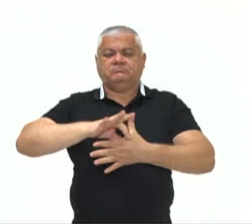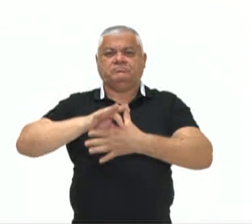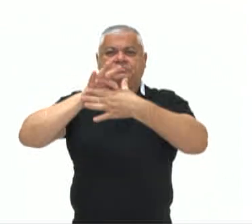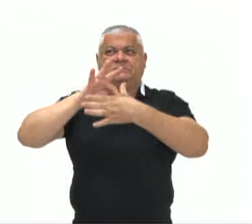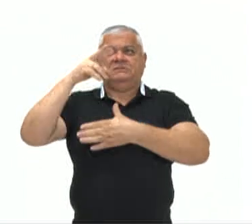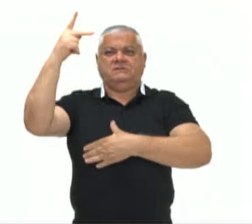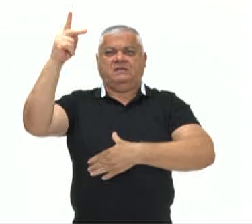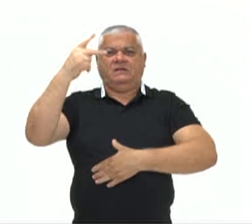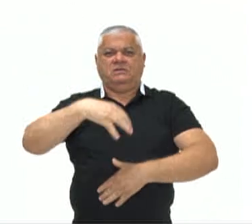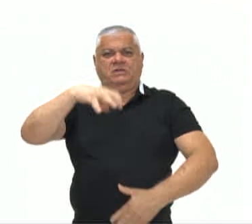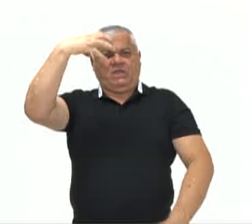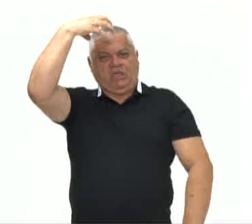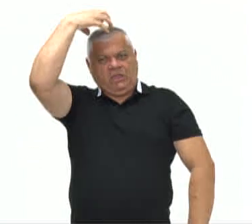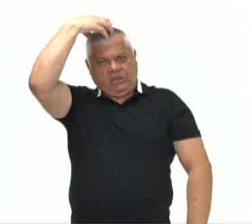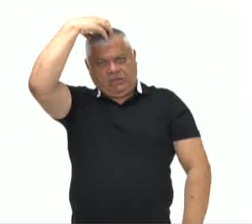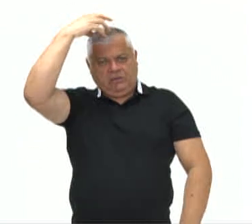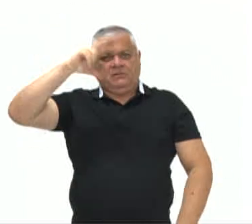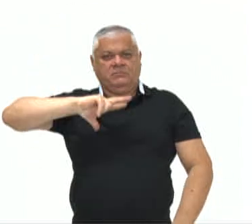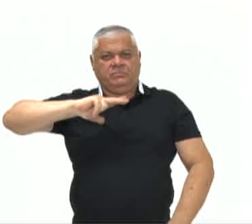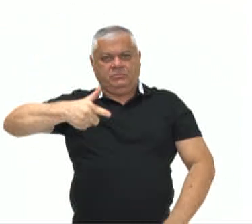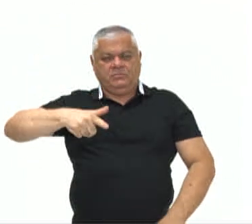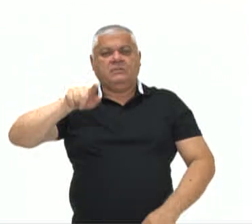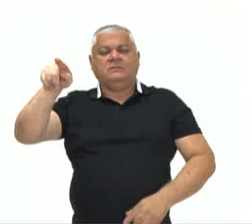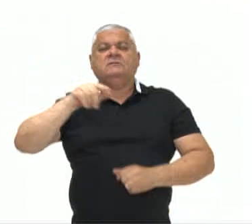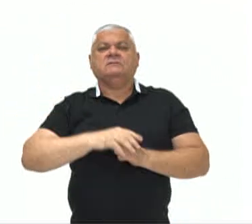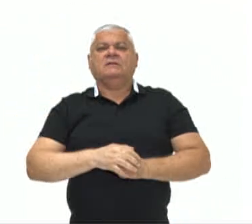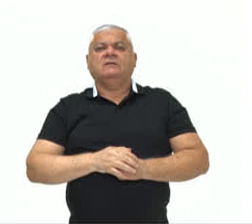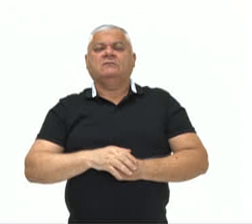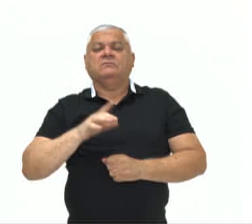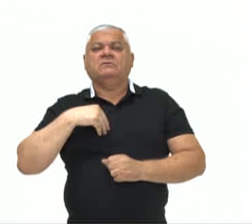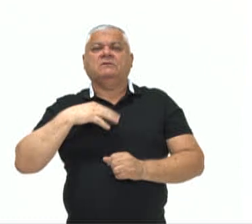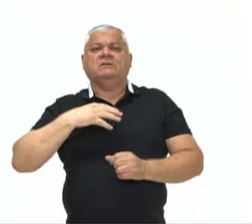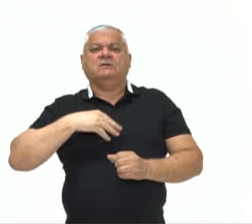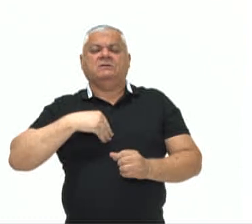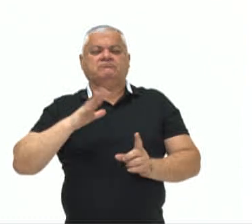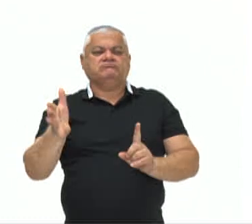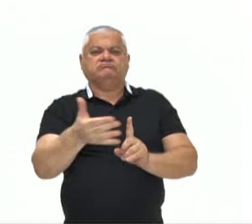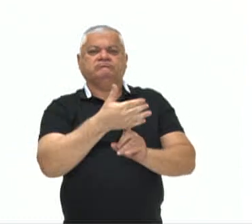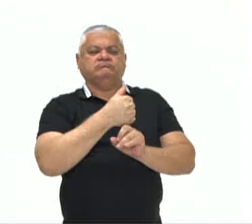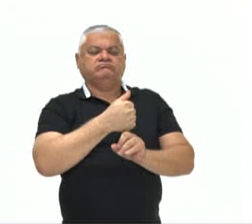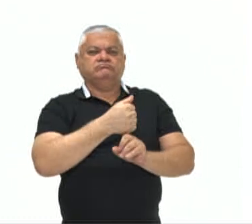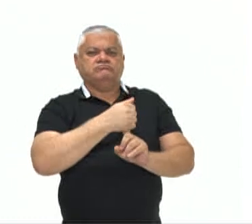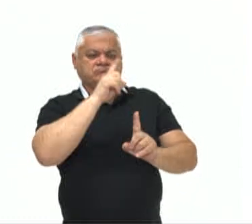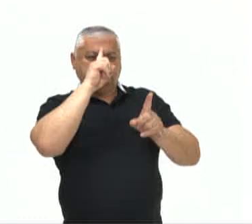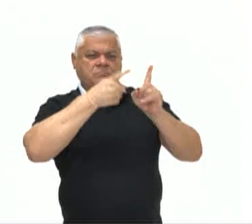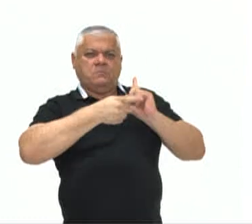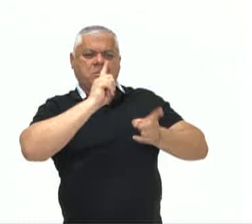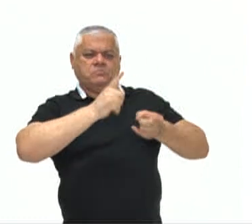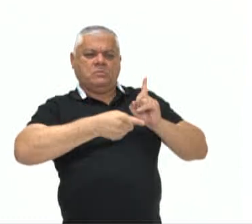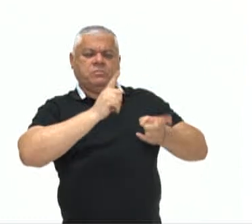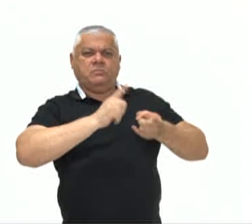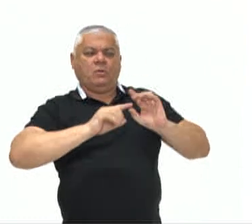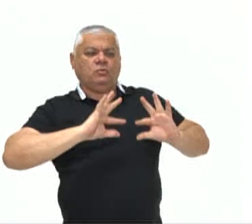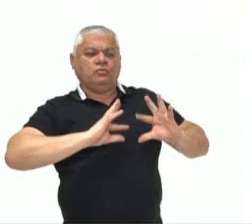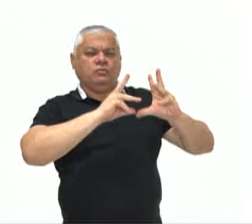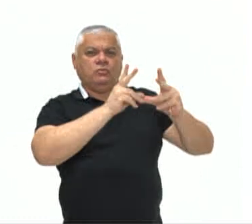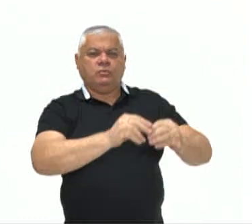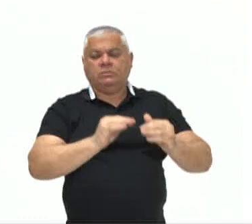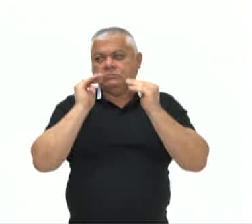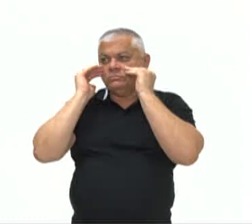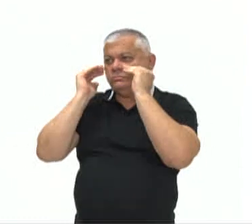português, que mantinha um Estado absolutista. Os moradores da colônia só cumpriam as